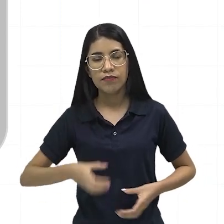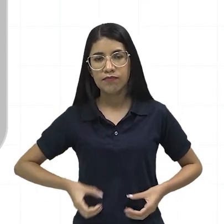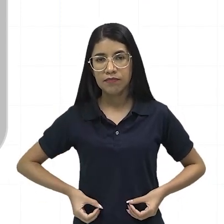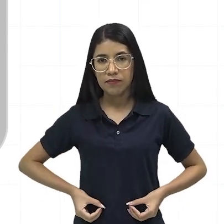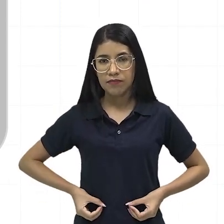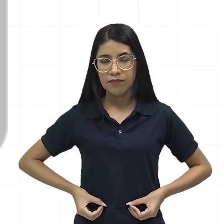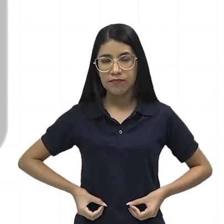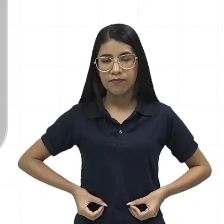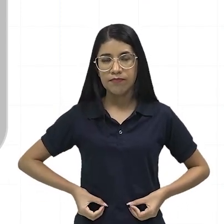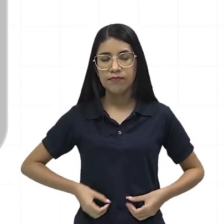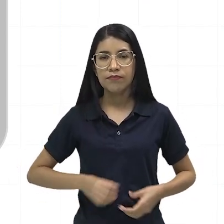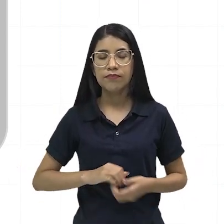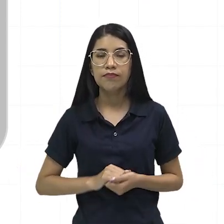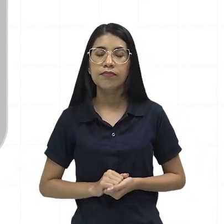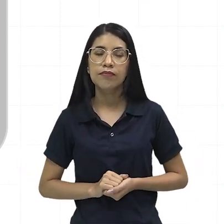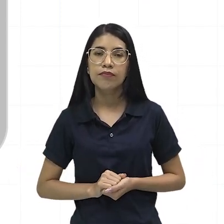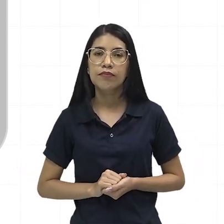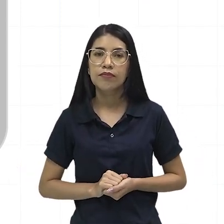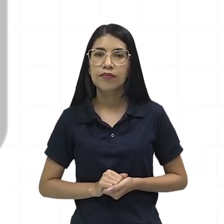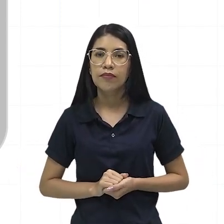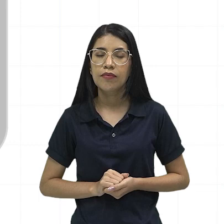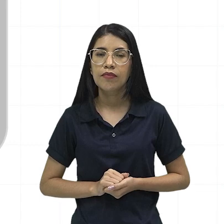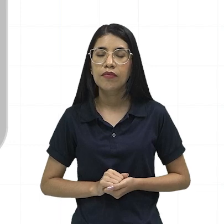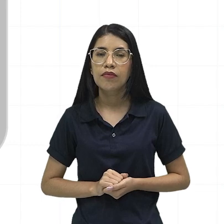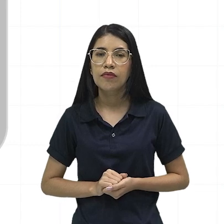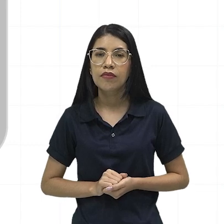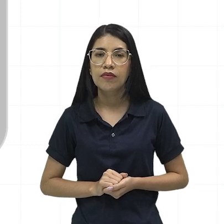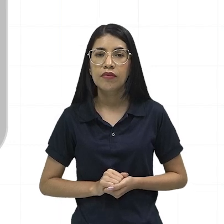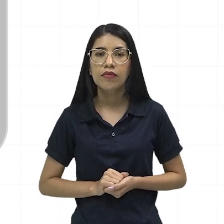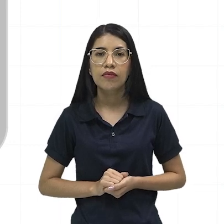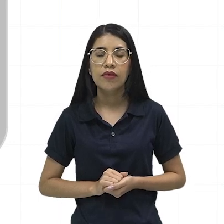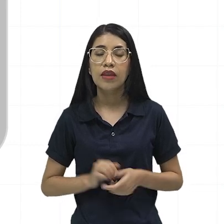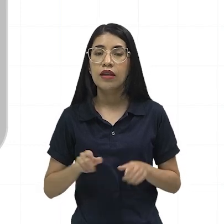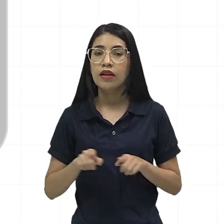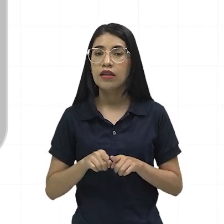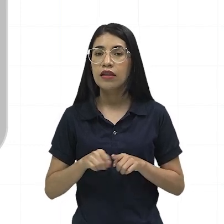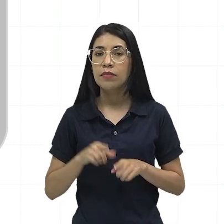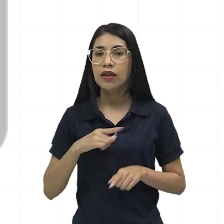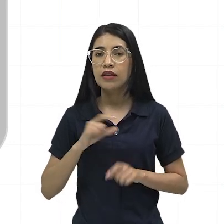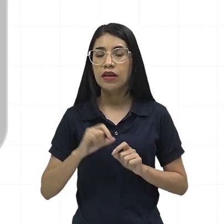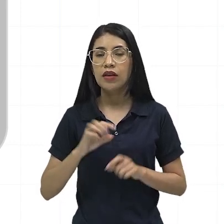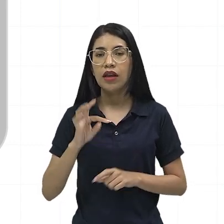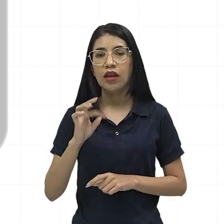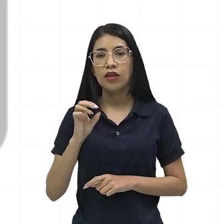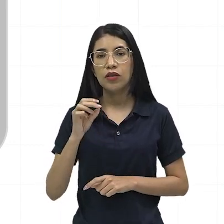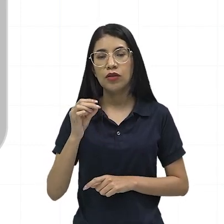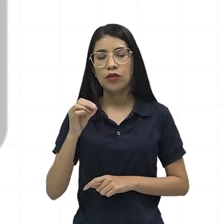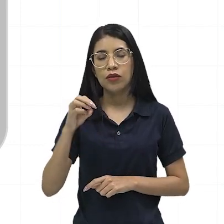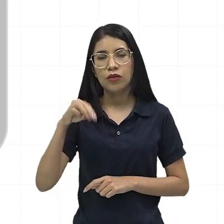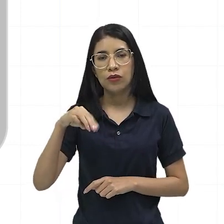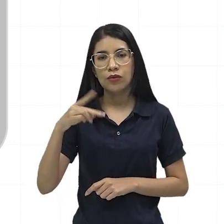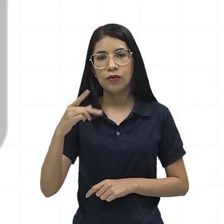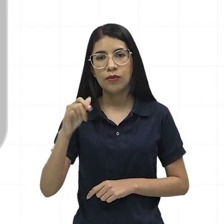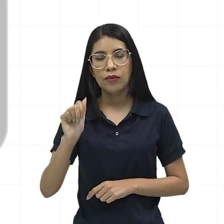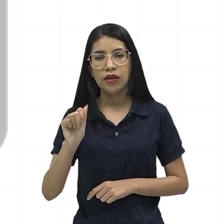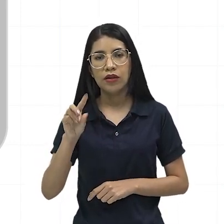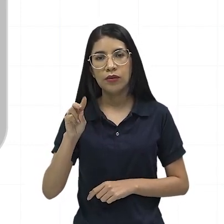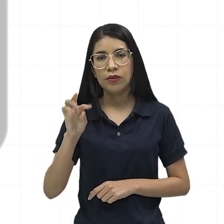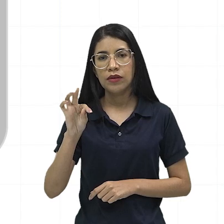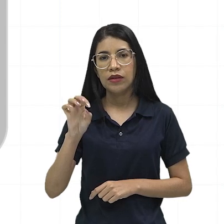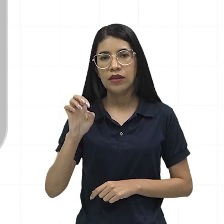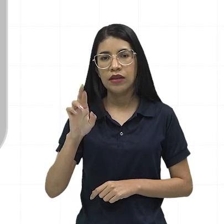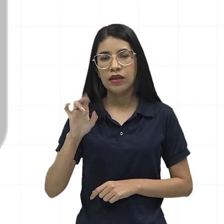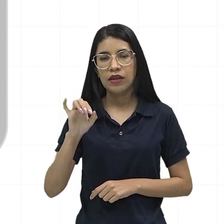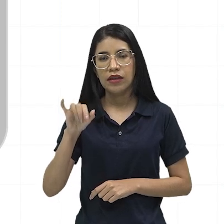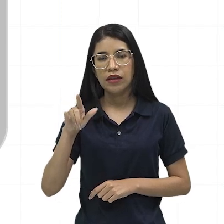certo? Os ovários estão lá na lateral. Temos ainda a trompa uterina, certo? Então